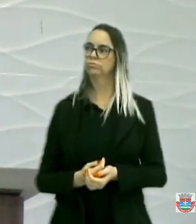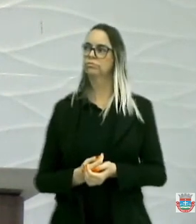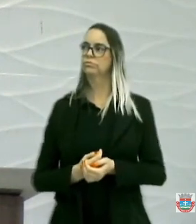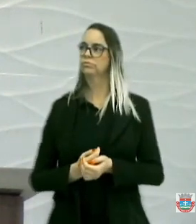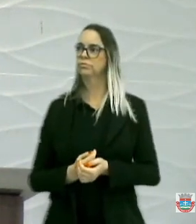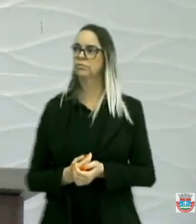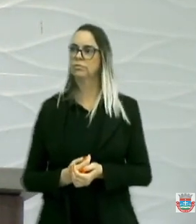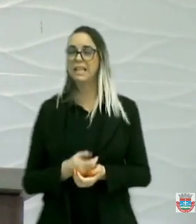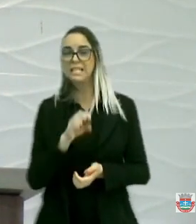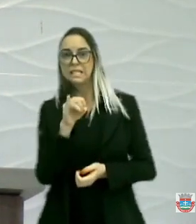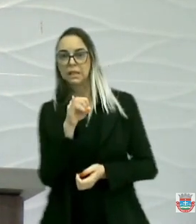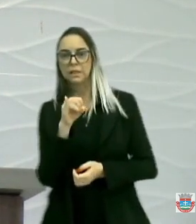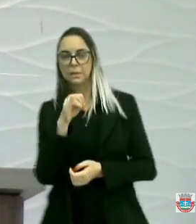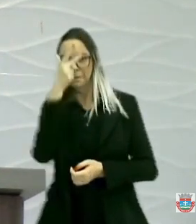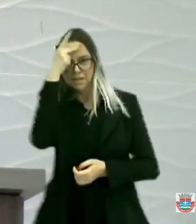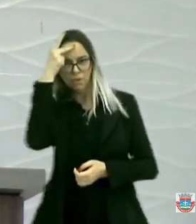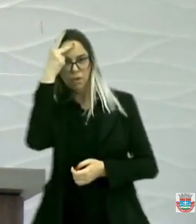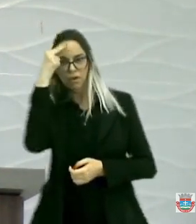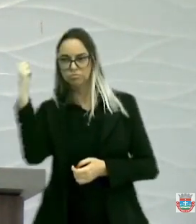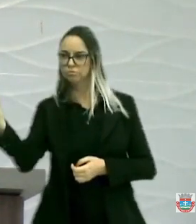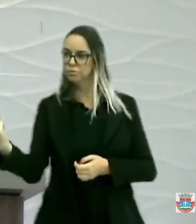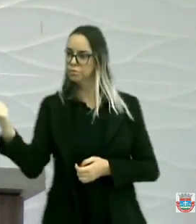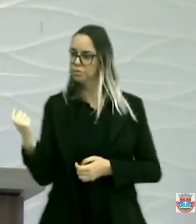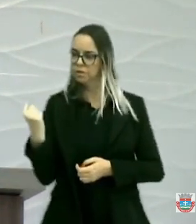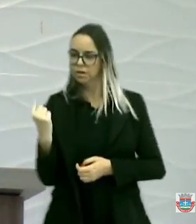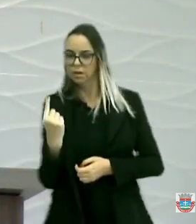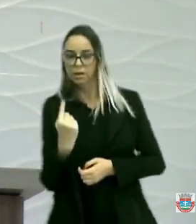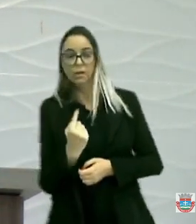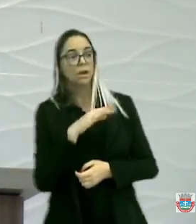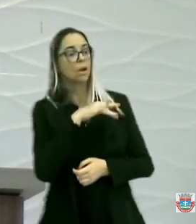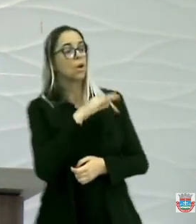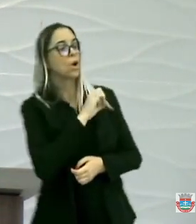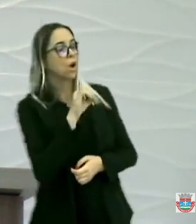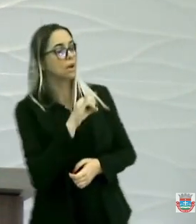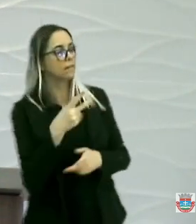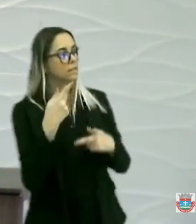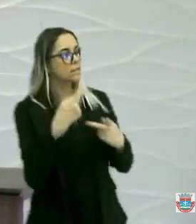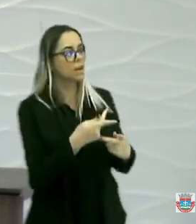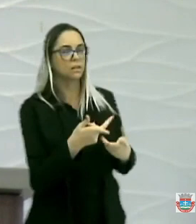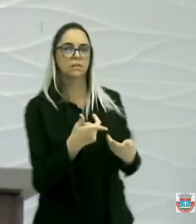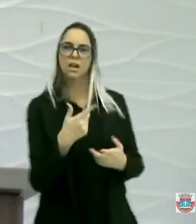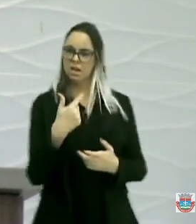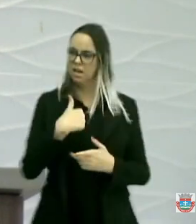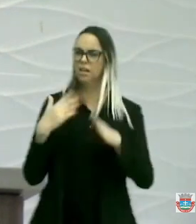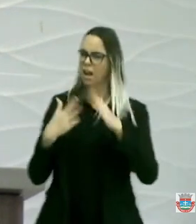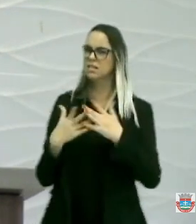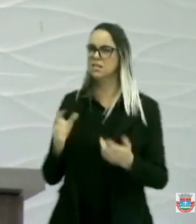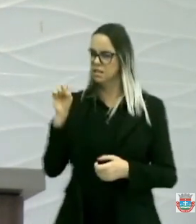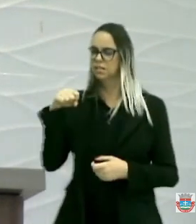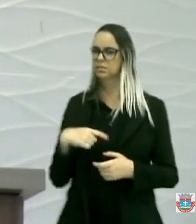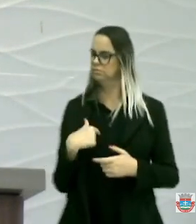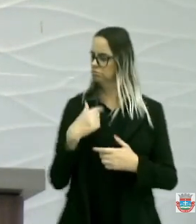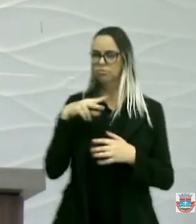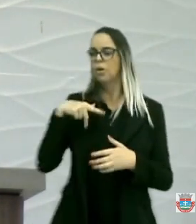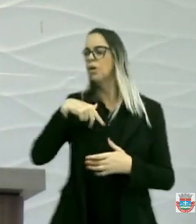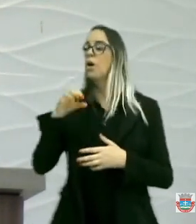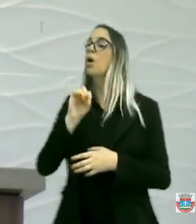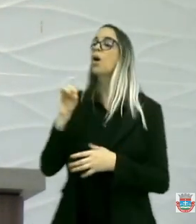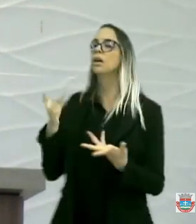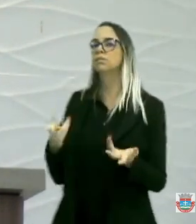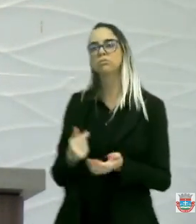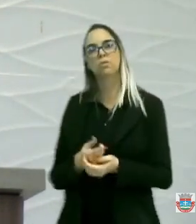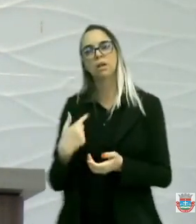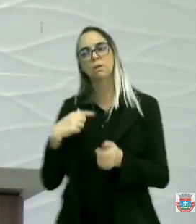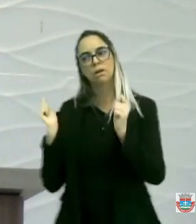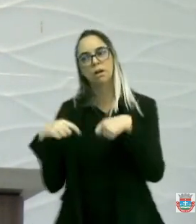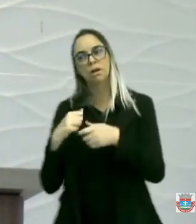uma pessoa na minha casa, jamais eu vou dizer a alguém que eu não estou em casa. Eu estou em casa, estou ali para servir. Sou limitado. O que eu puder fazer, eu vou dizer que posso